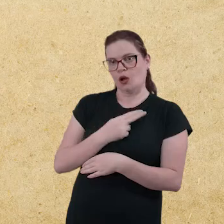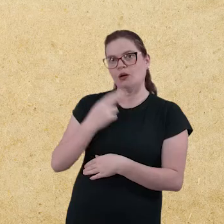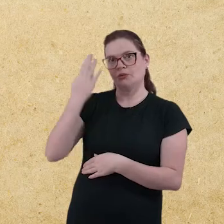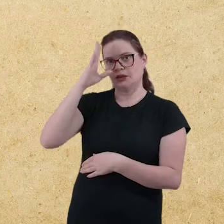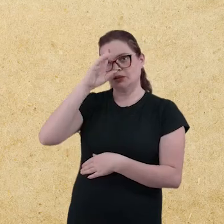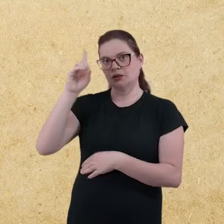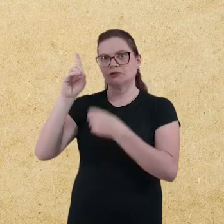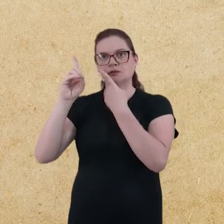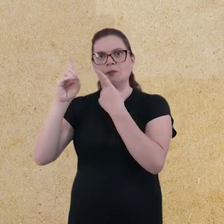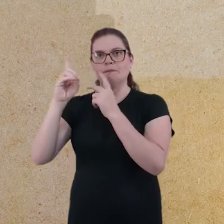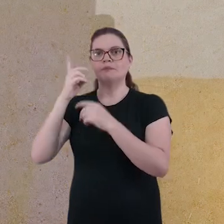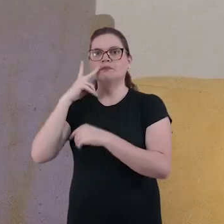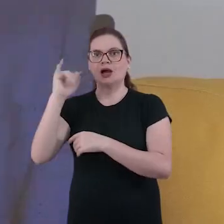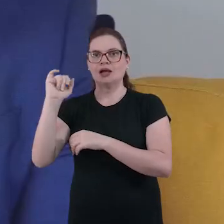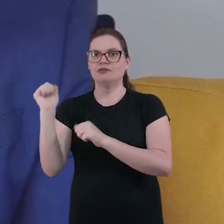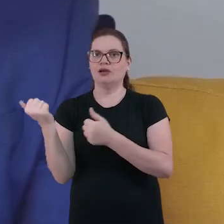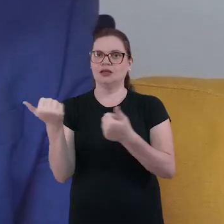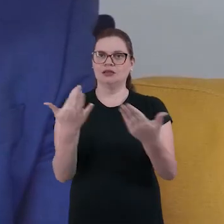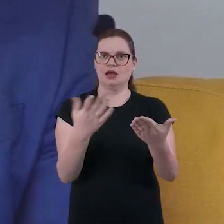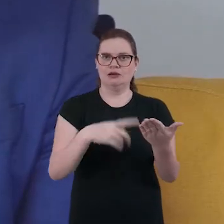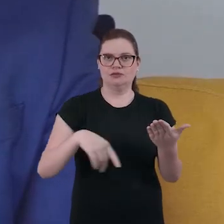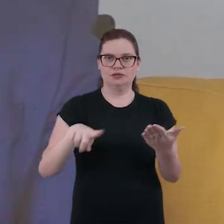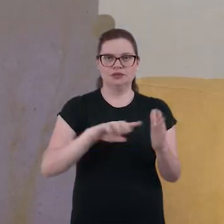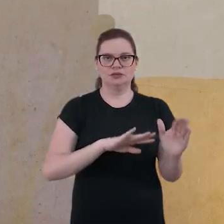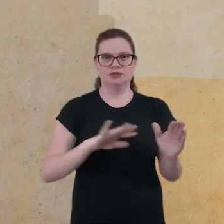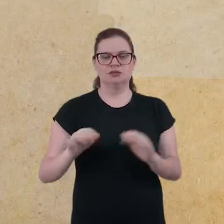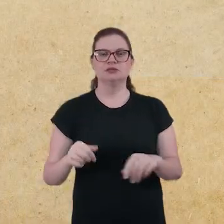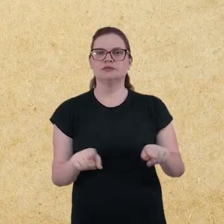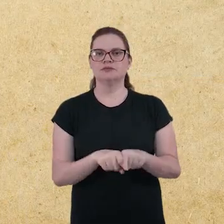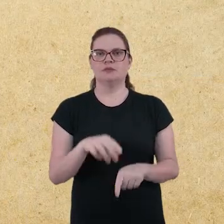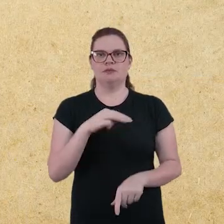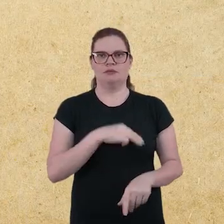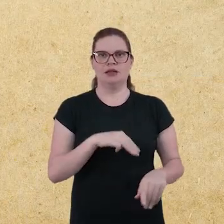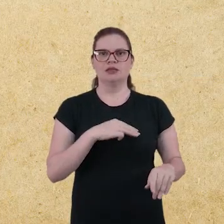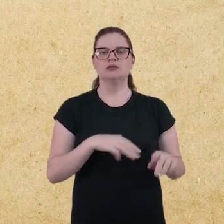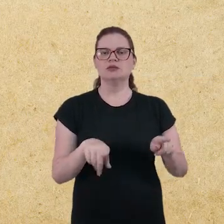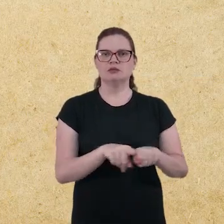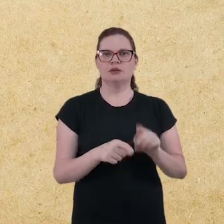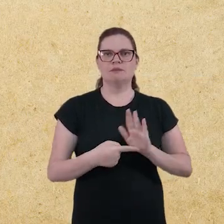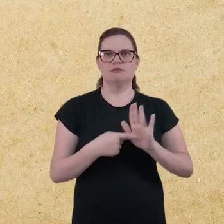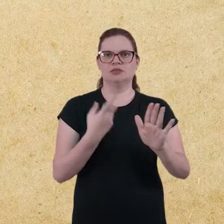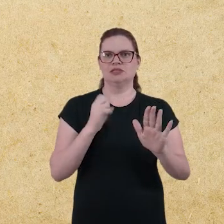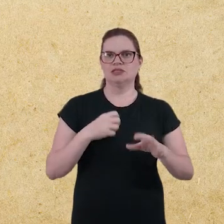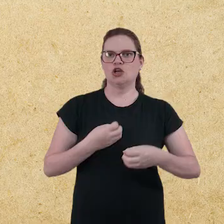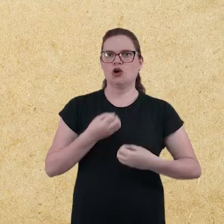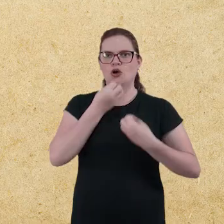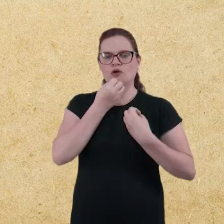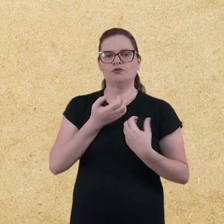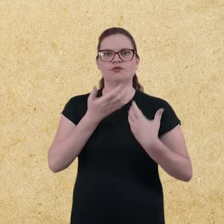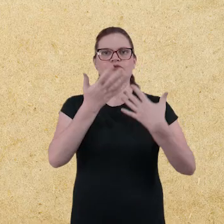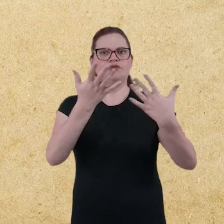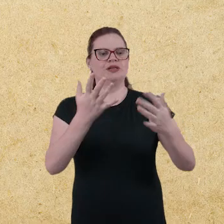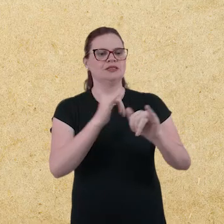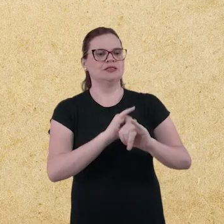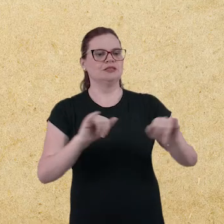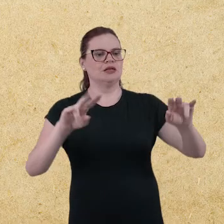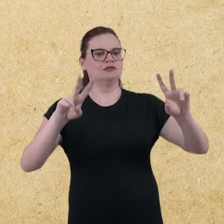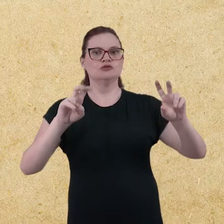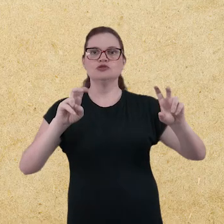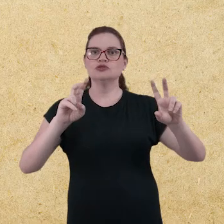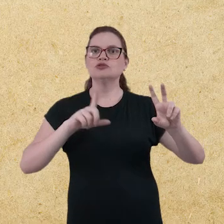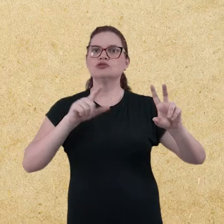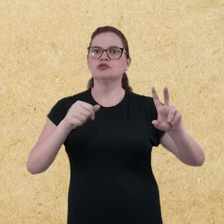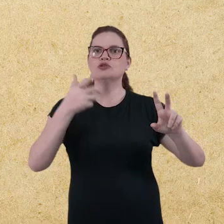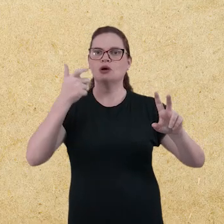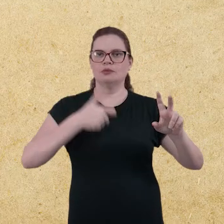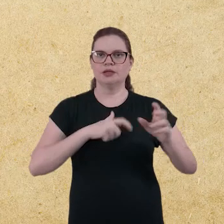dar. E também em Mateus 10, no versículo 32, portanto, qualquer que me confessar diante dos homens, eu confessarei diante